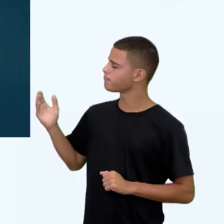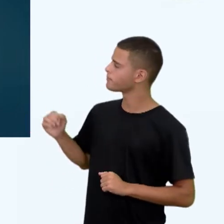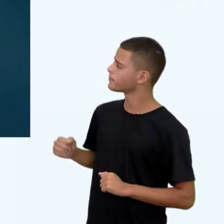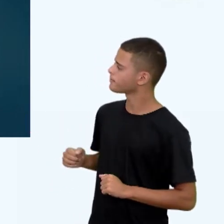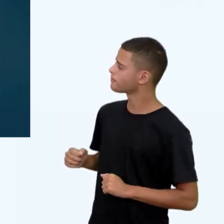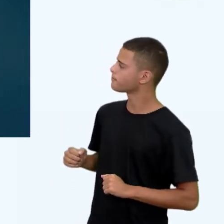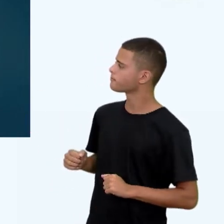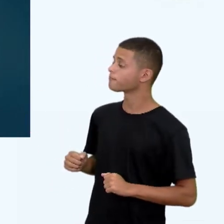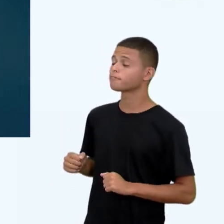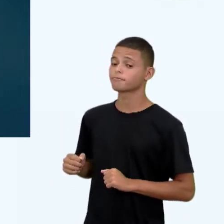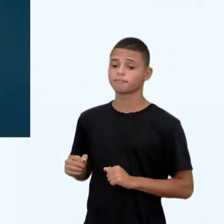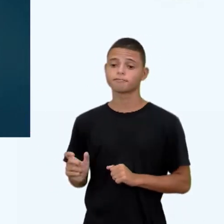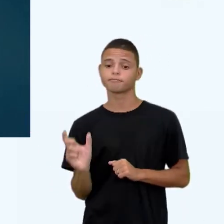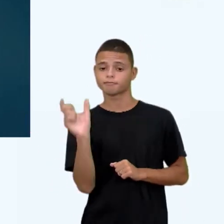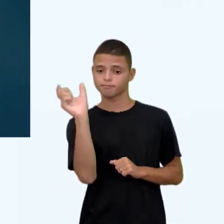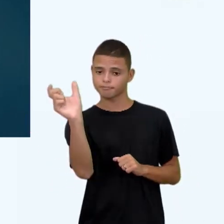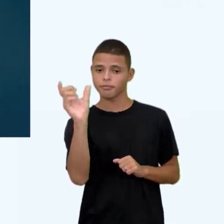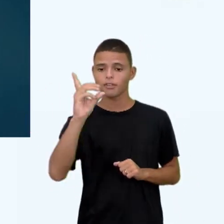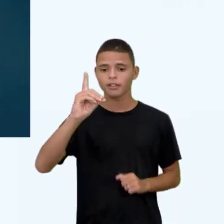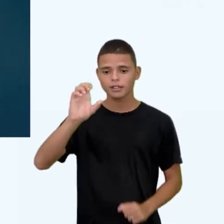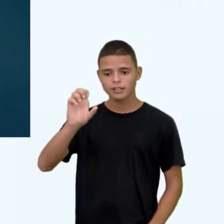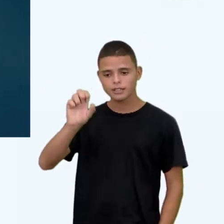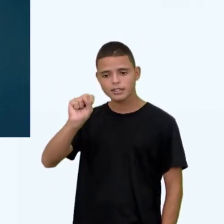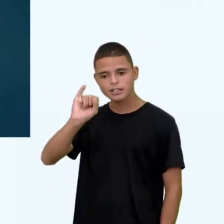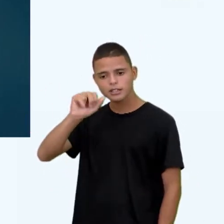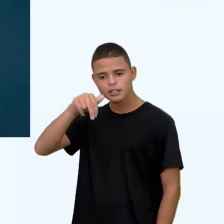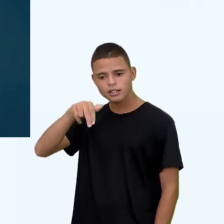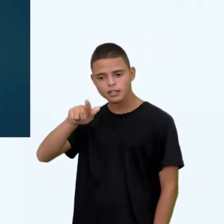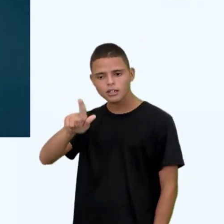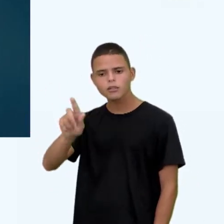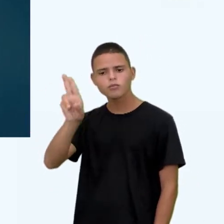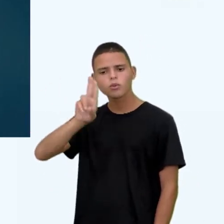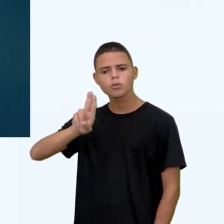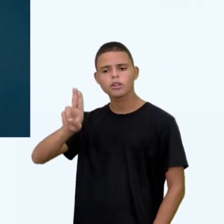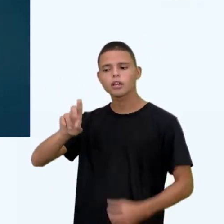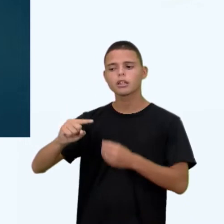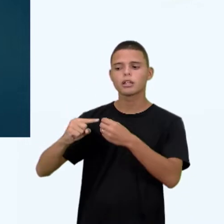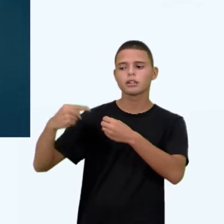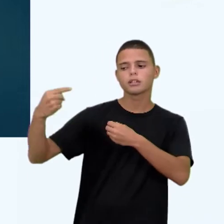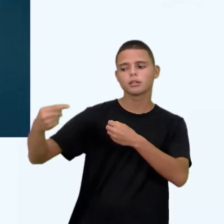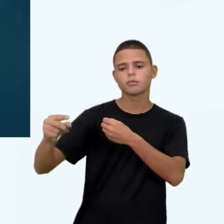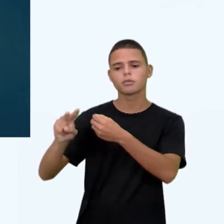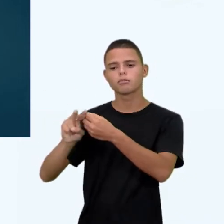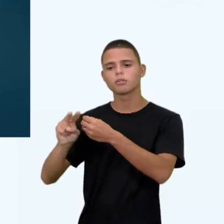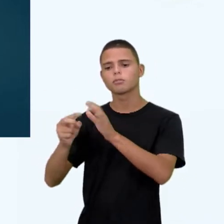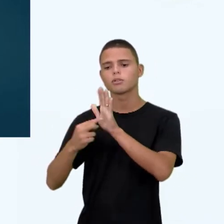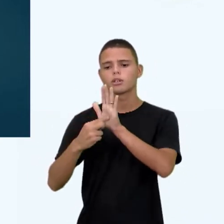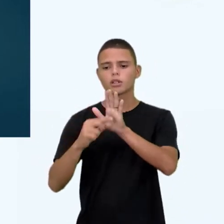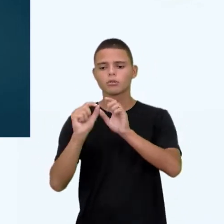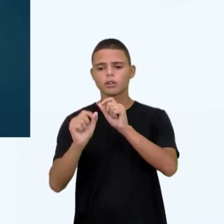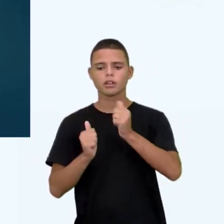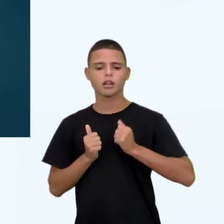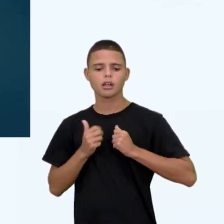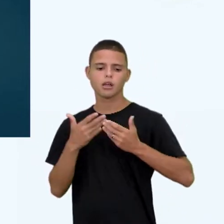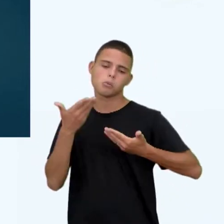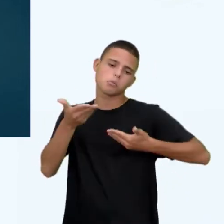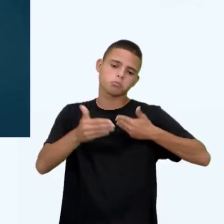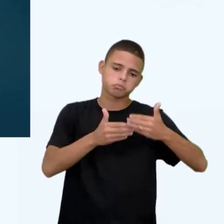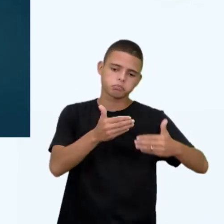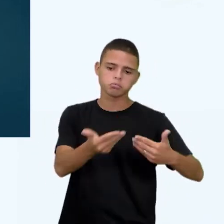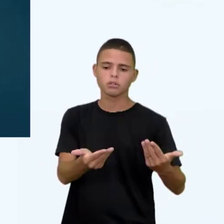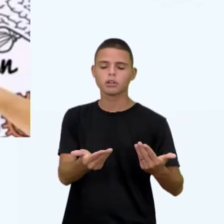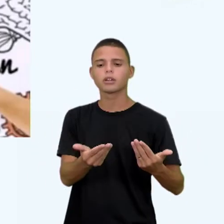Nesse caso, a palavra design foi usada depois de um verbo, indicando ação ou processo. Trata-se